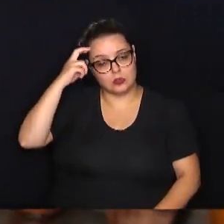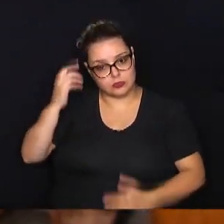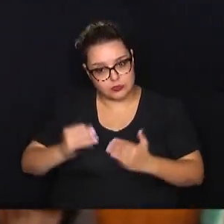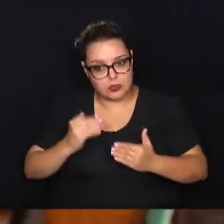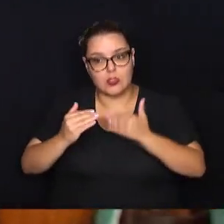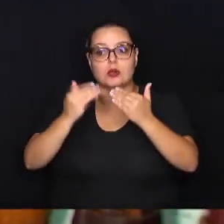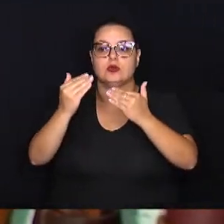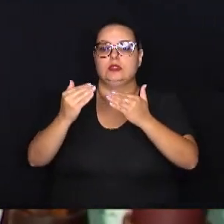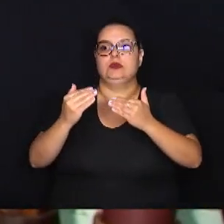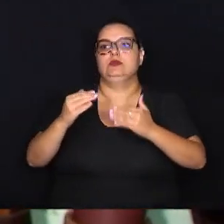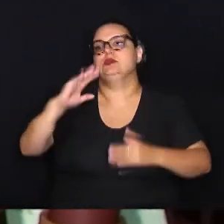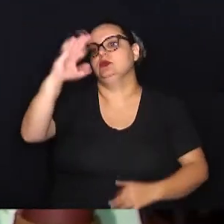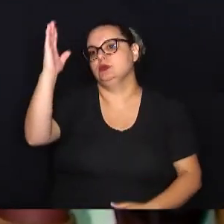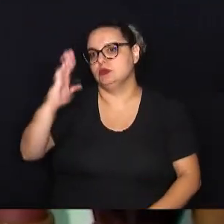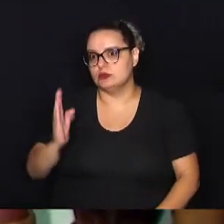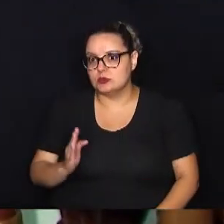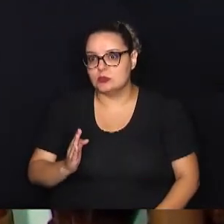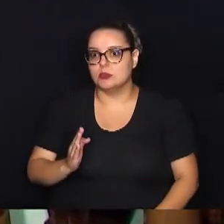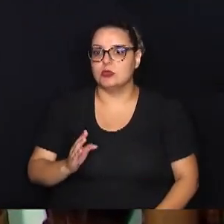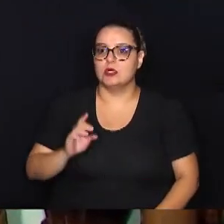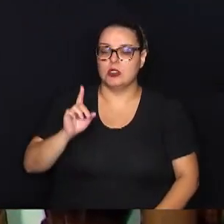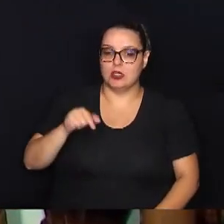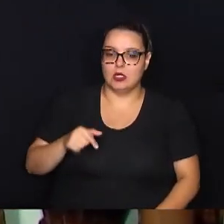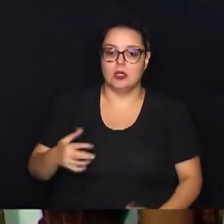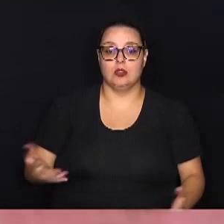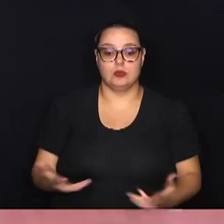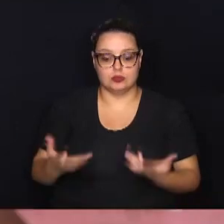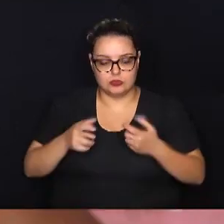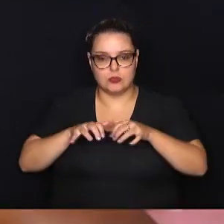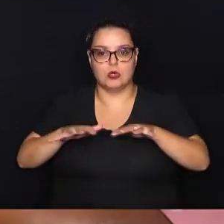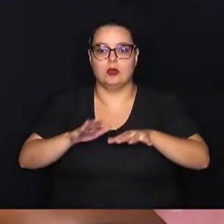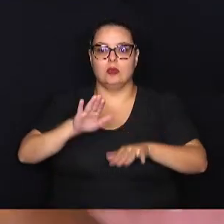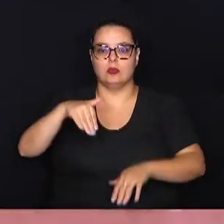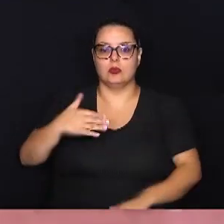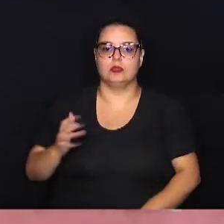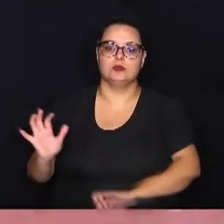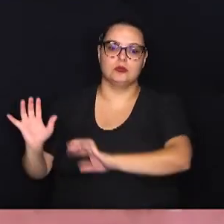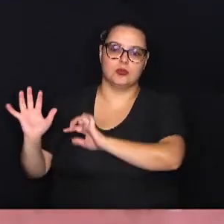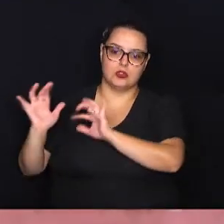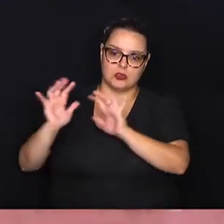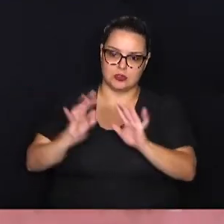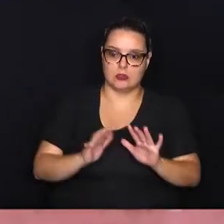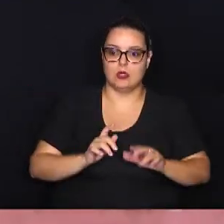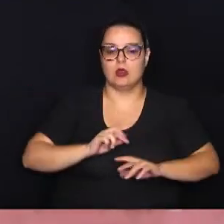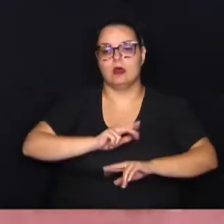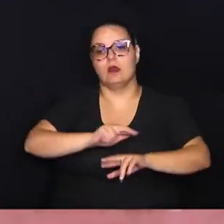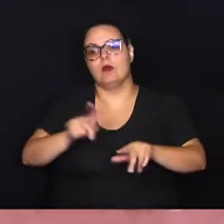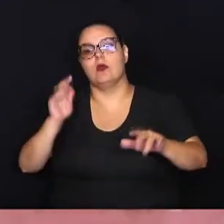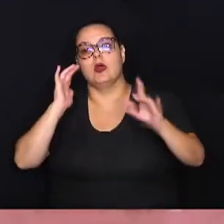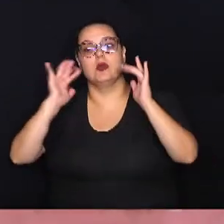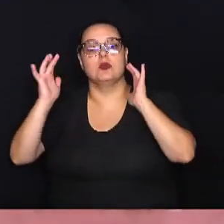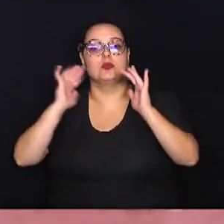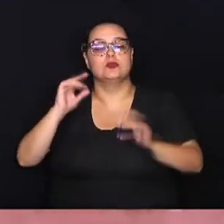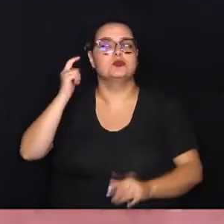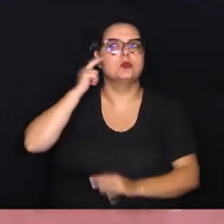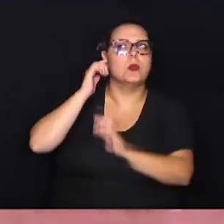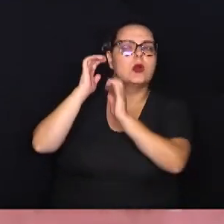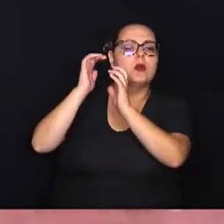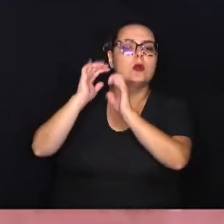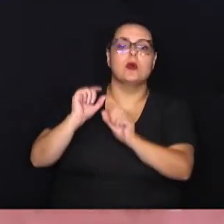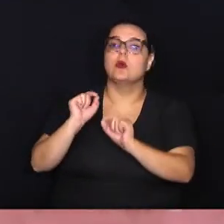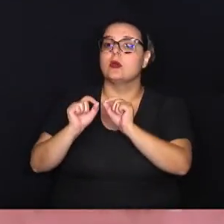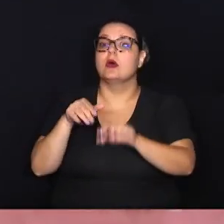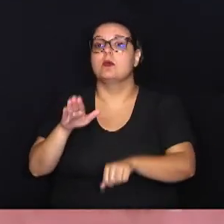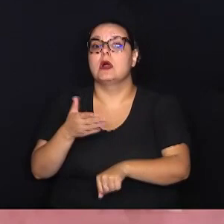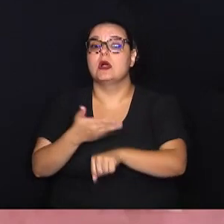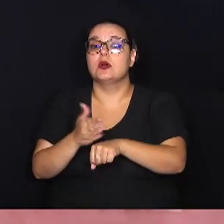Brasil. Então, isso era efervescente na nossa chegada aqui. E aí um monte de sonhos de pensar o que, para além da nossa prática